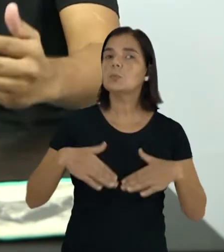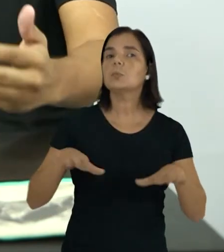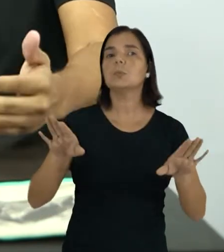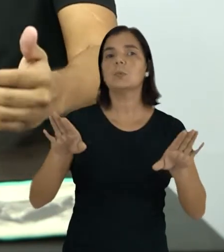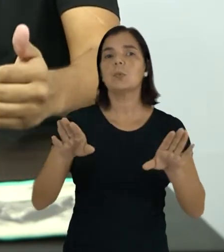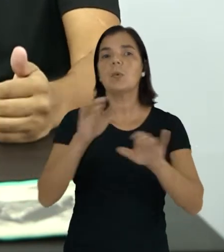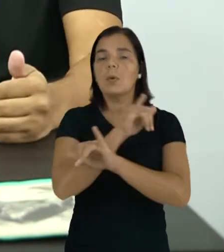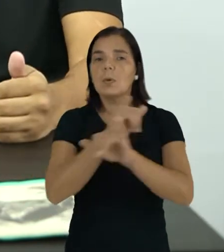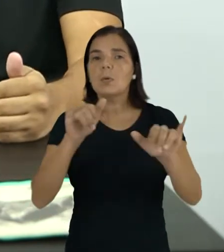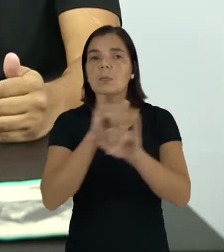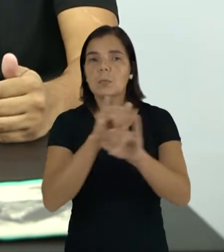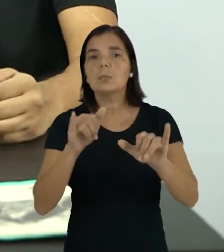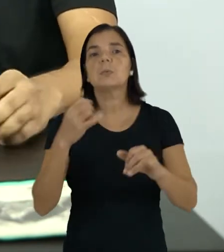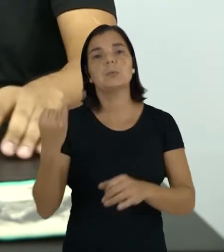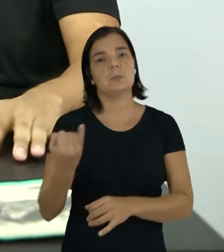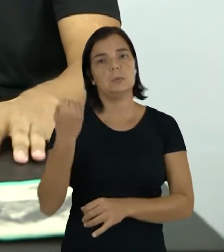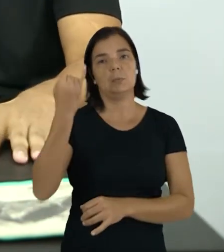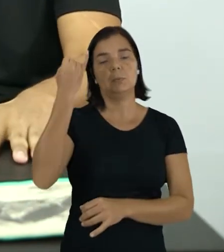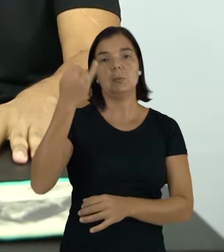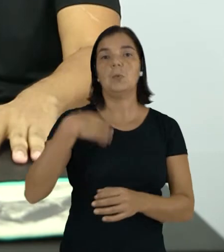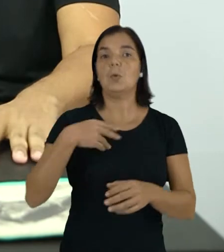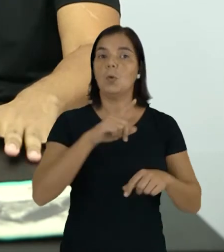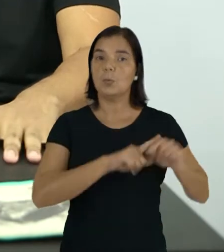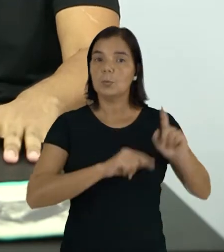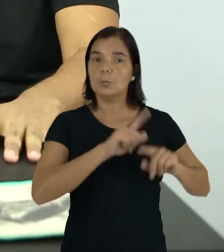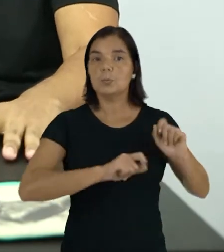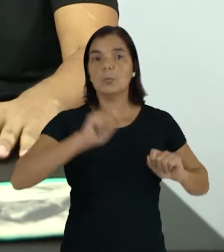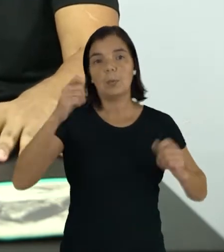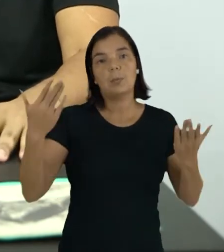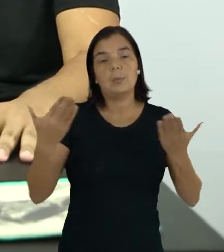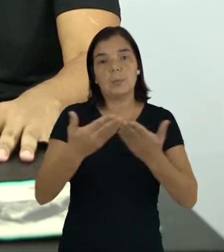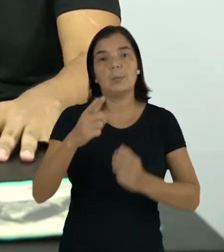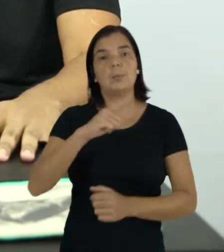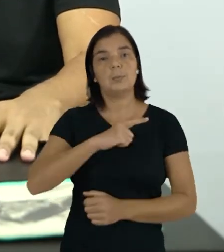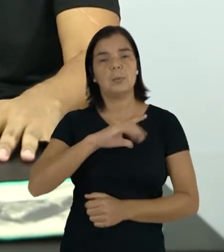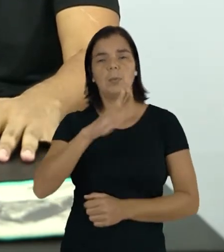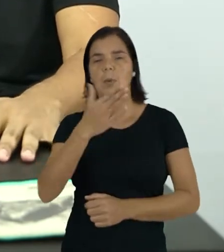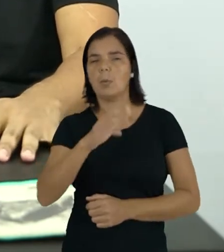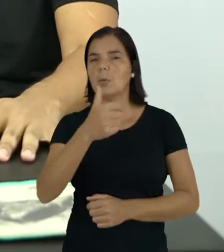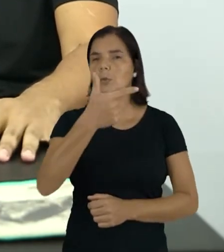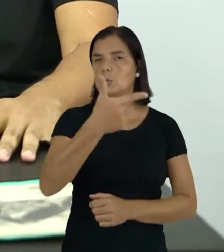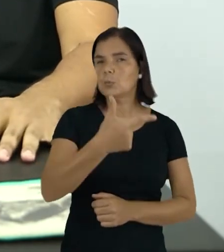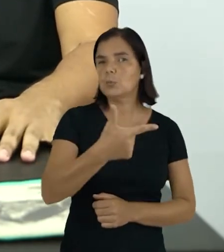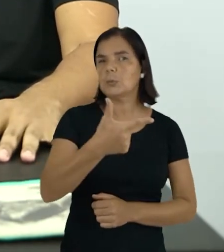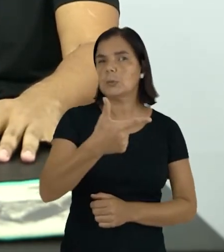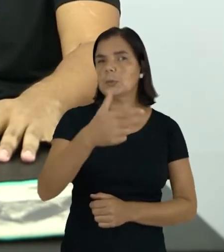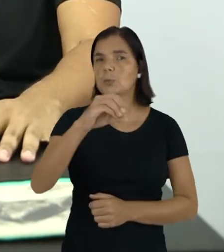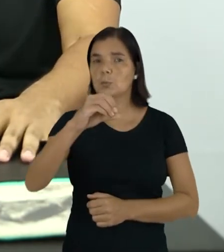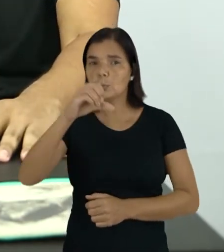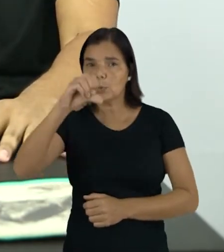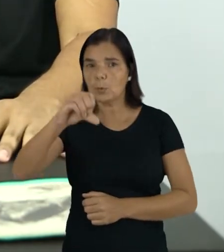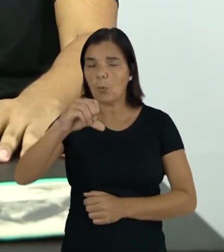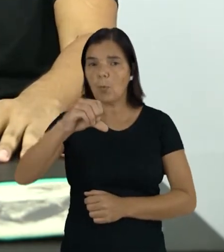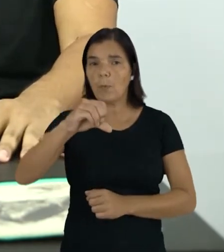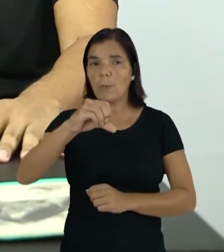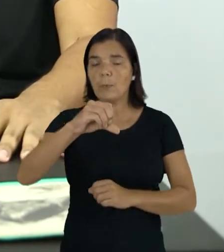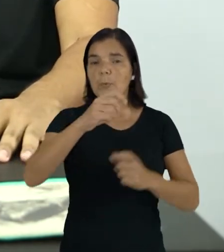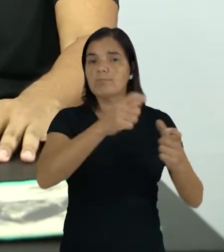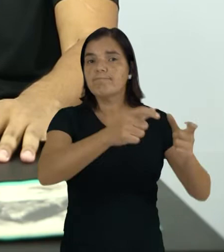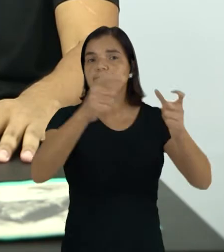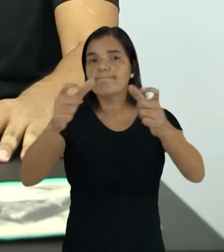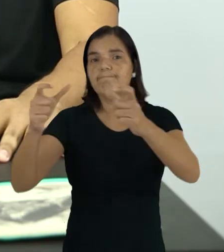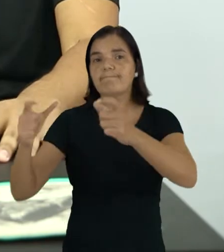termos informações importantes. No Acre, atualmente, nós temos cerca de 209 aldeias espalhadas por todo o